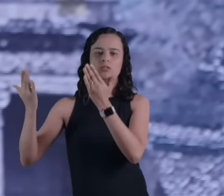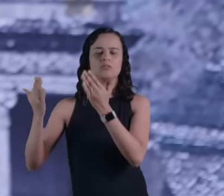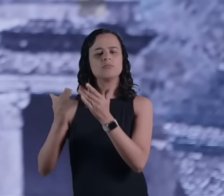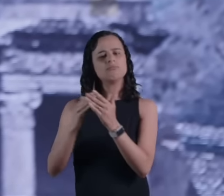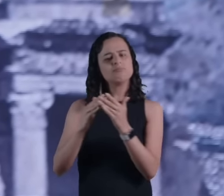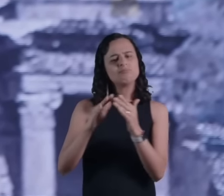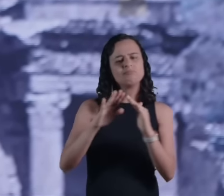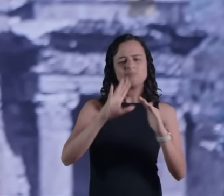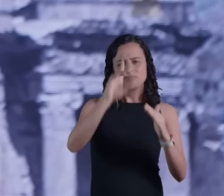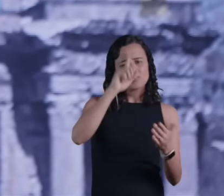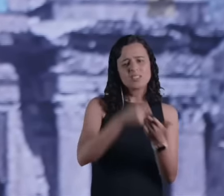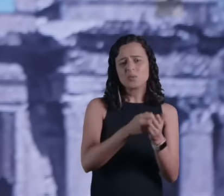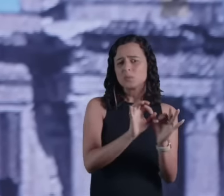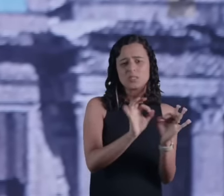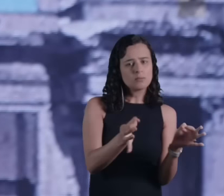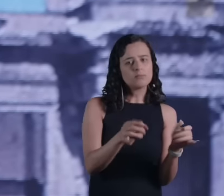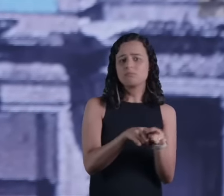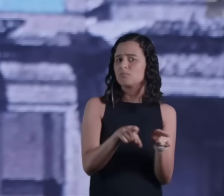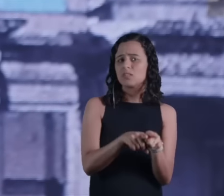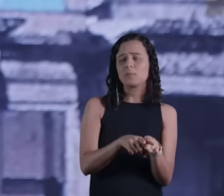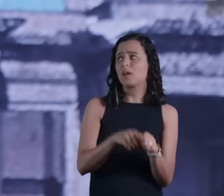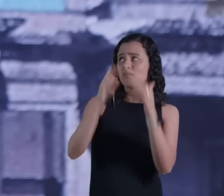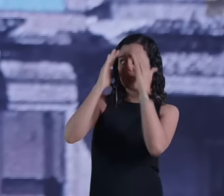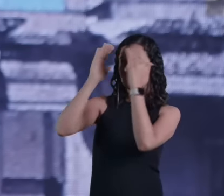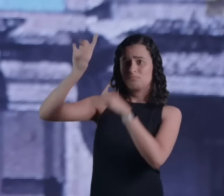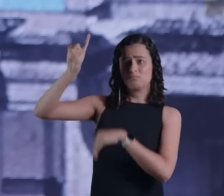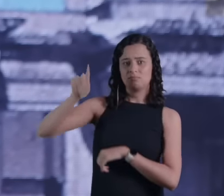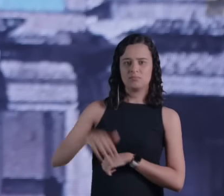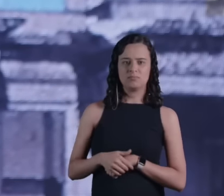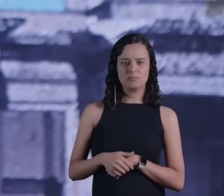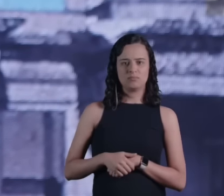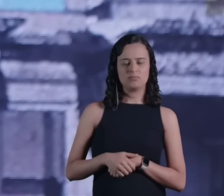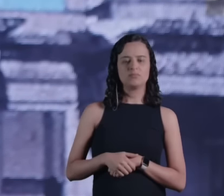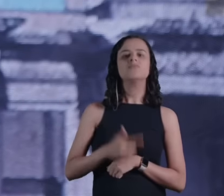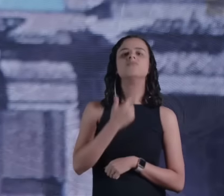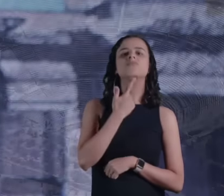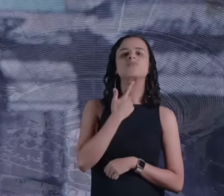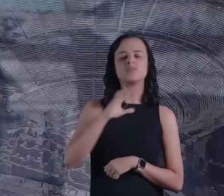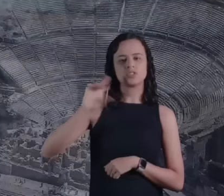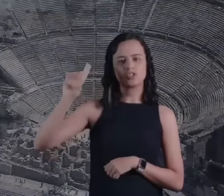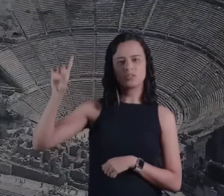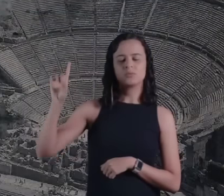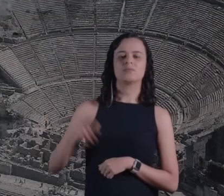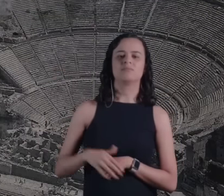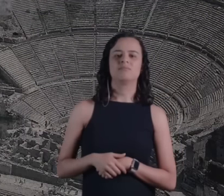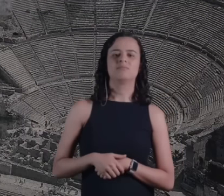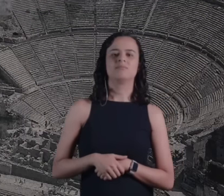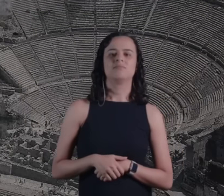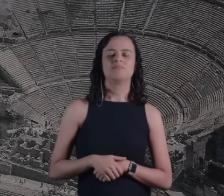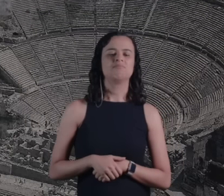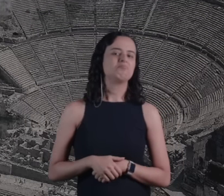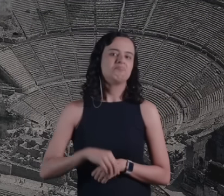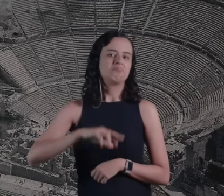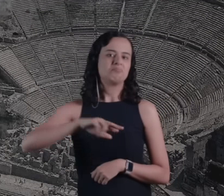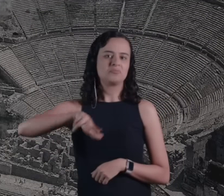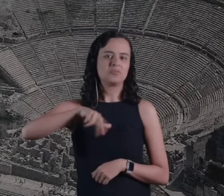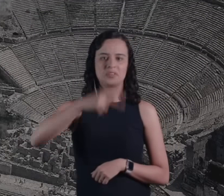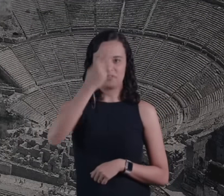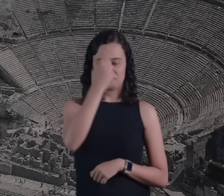Por vontade de Deus e não por vontade própria. Por vontade de Deus e não